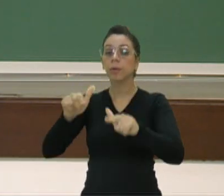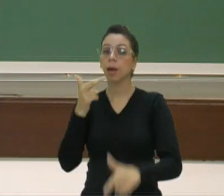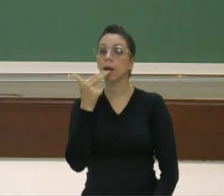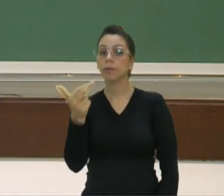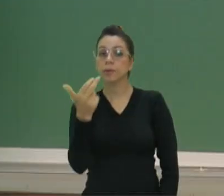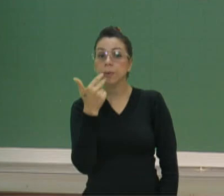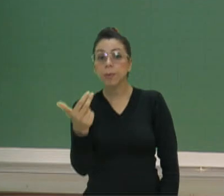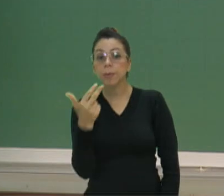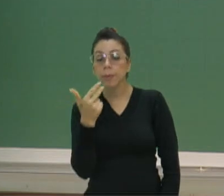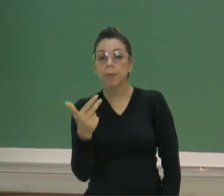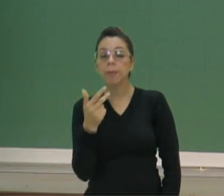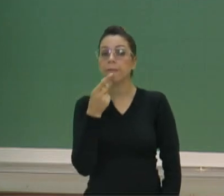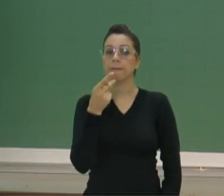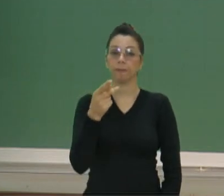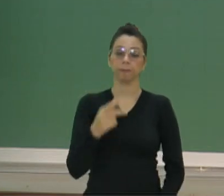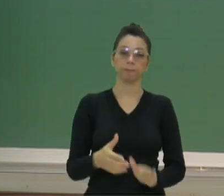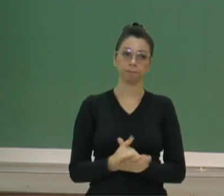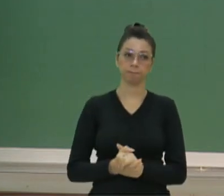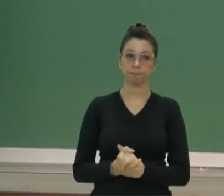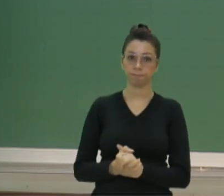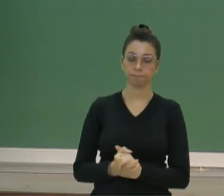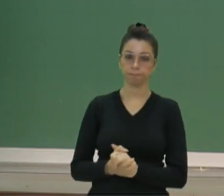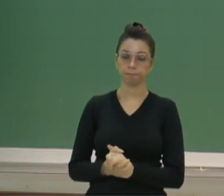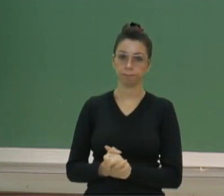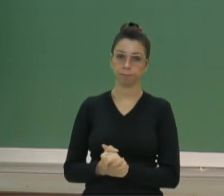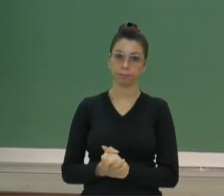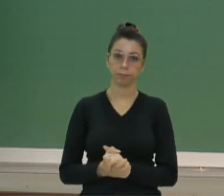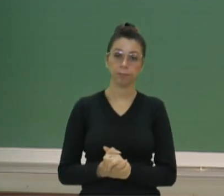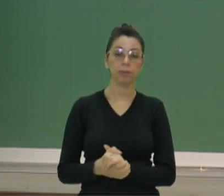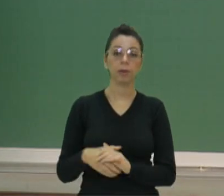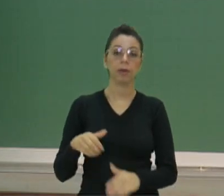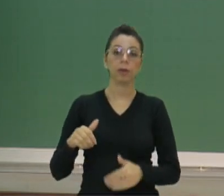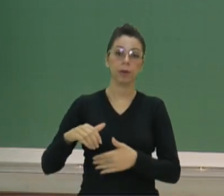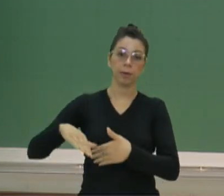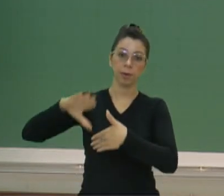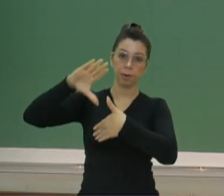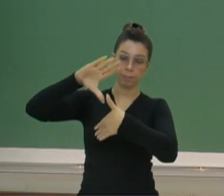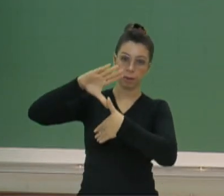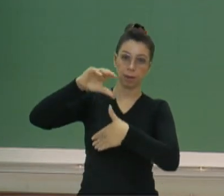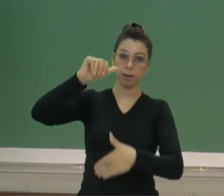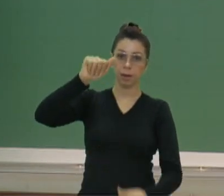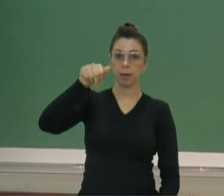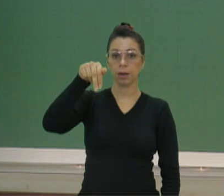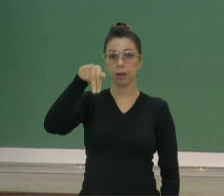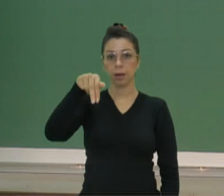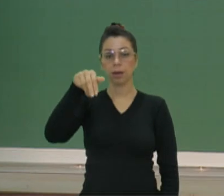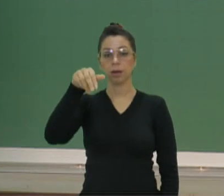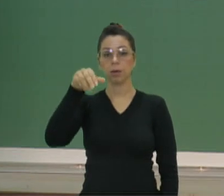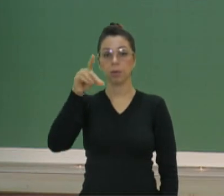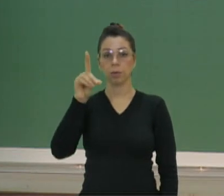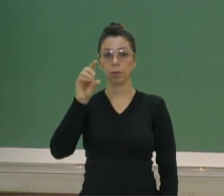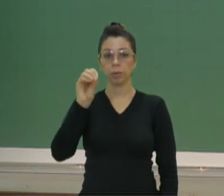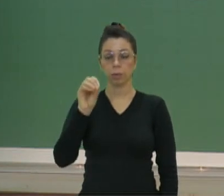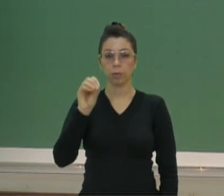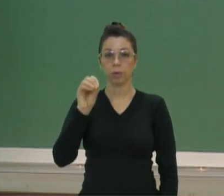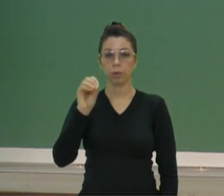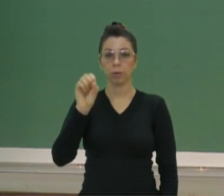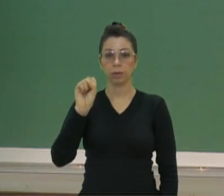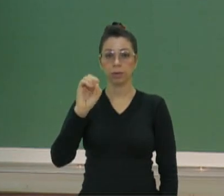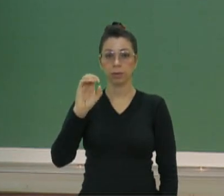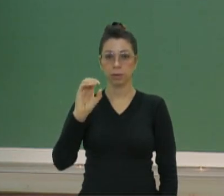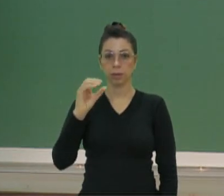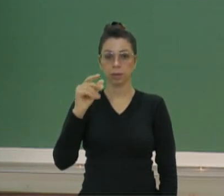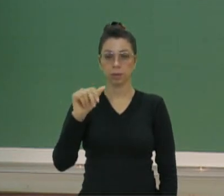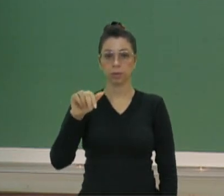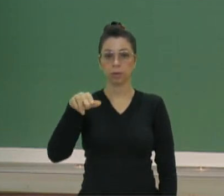no idioma falado. Aqui nós vamos ter a América anglo-saxônica, que recebe esse nome por ser povoada por tribos anglos